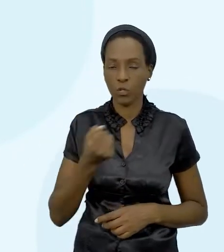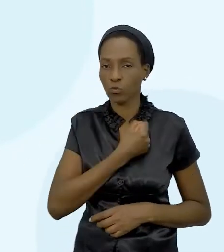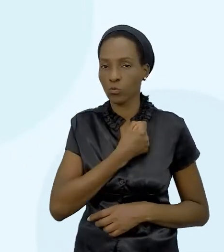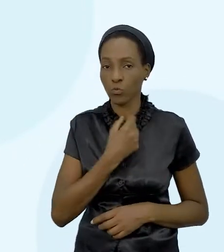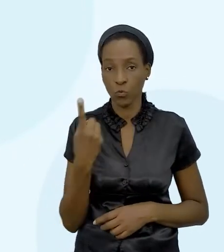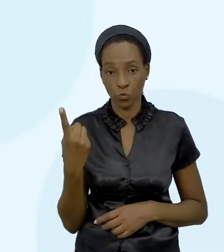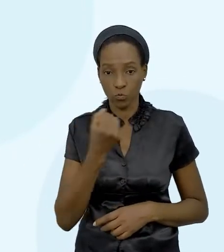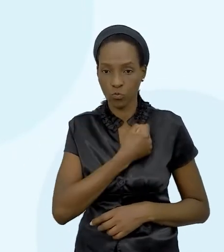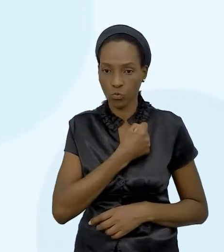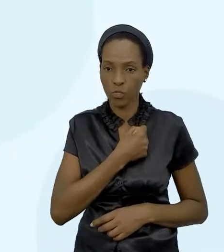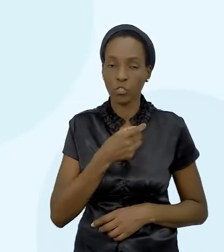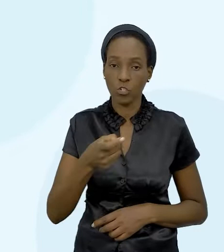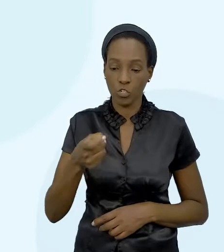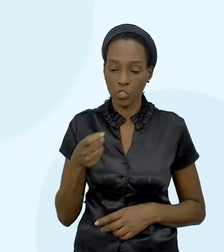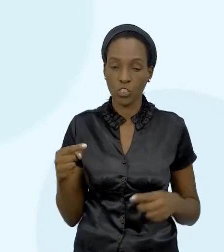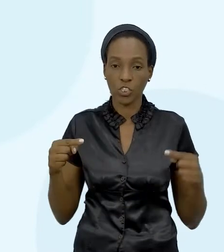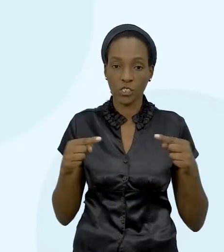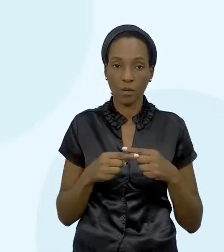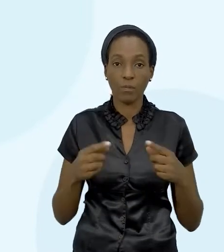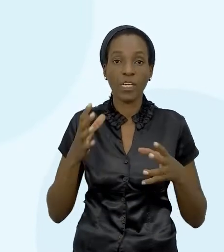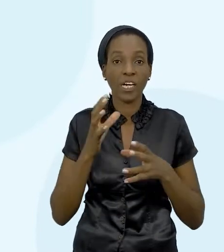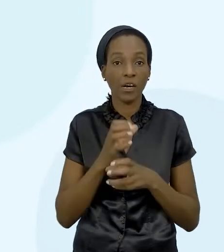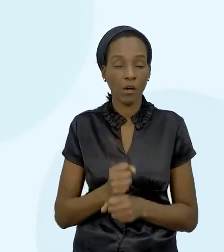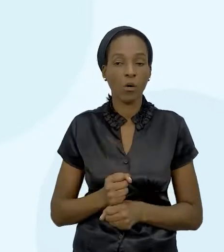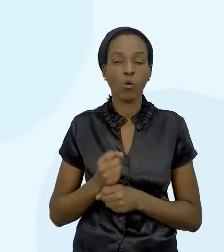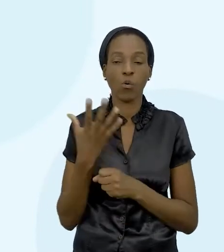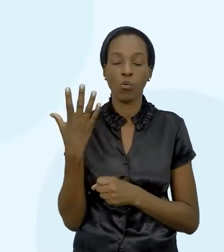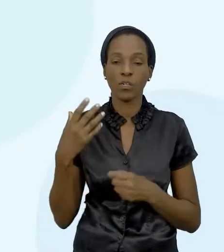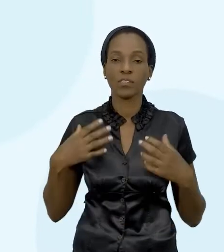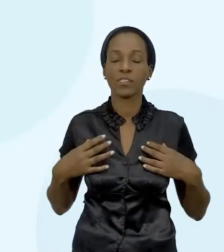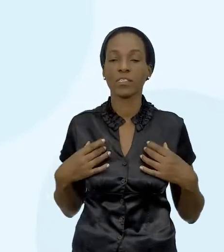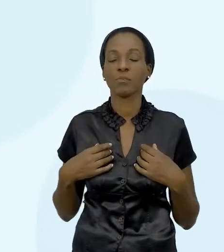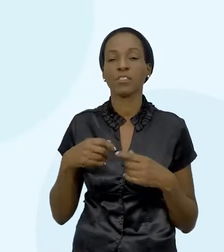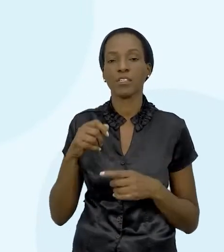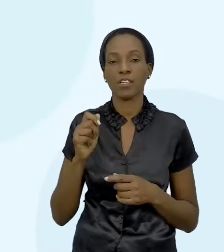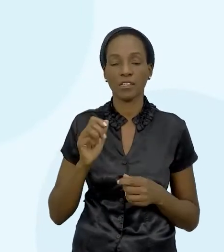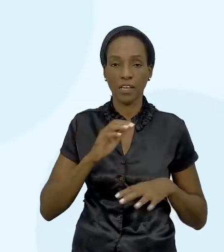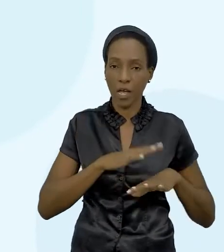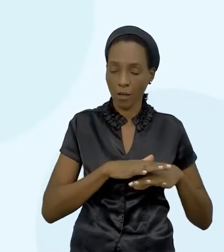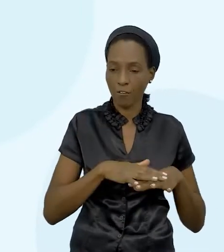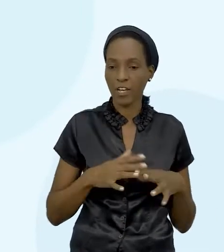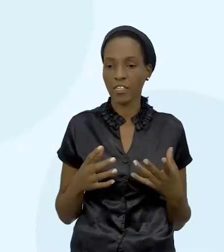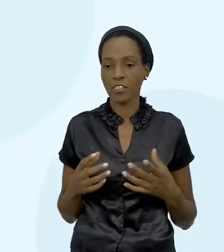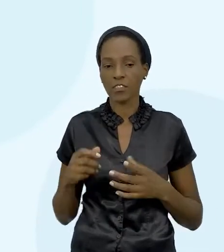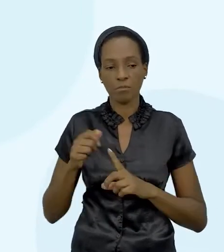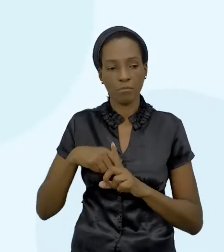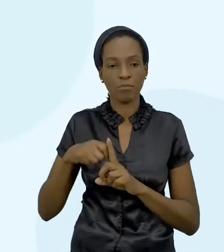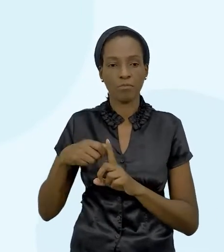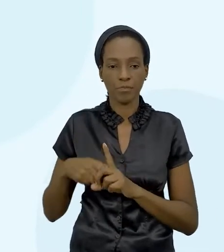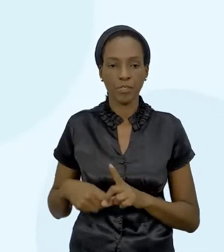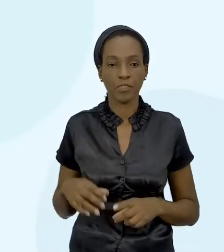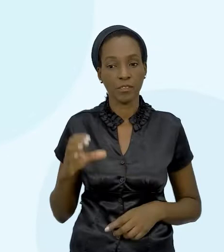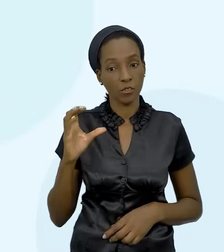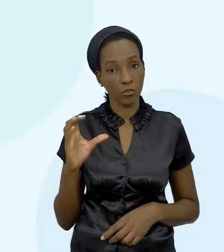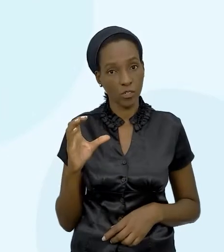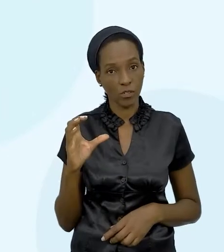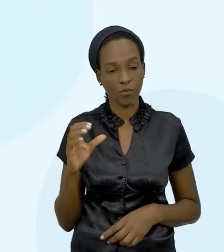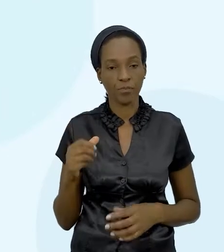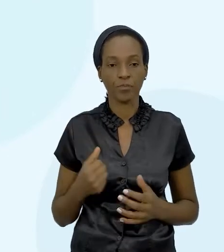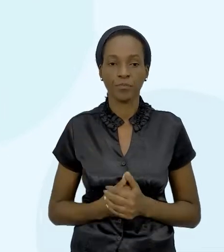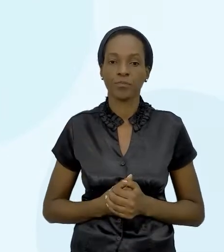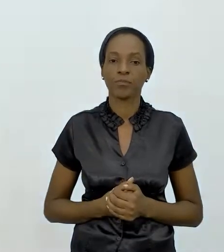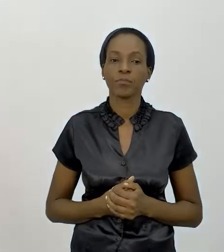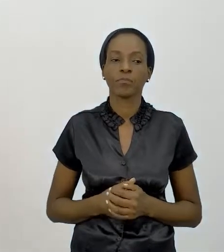camisetas produzidas por mês. Então, o custo vai ser o C, tá bom? Então, nós temos aí duas variáveis. Aqui para